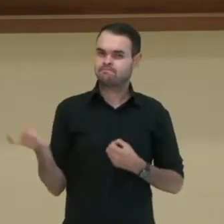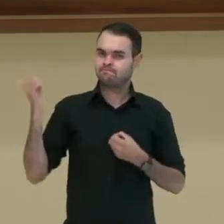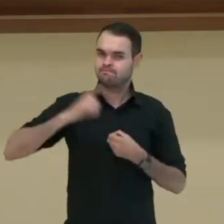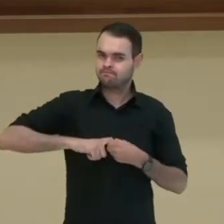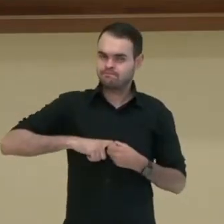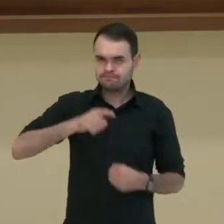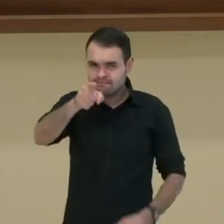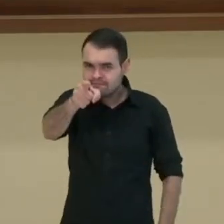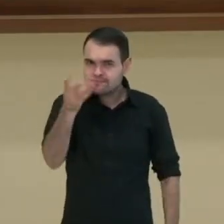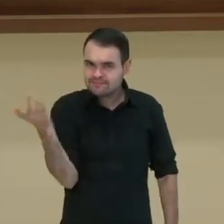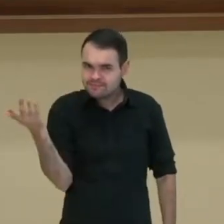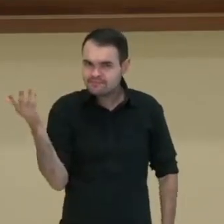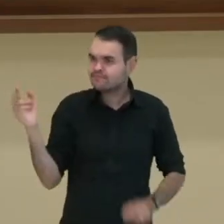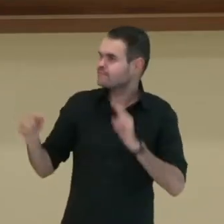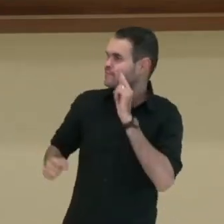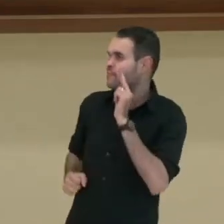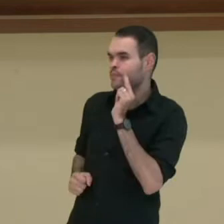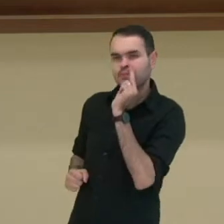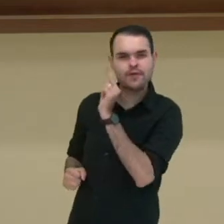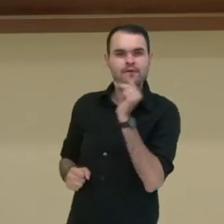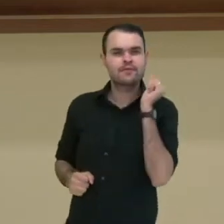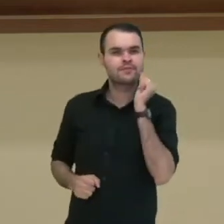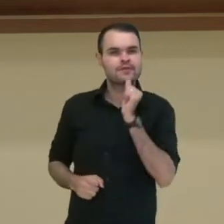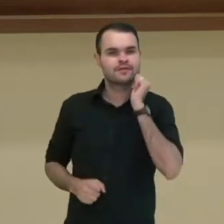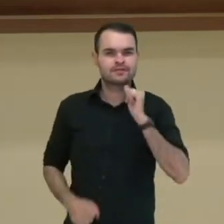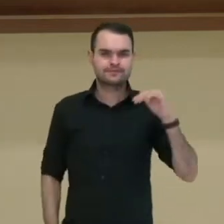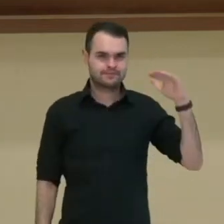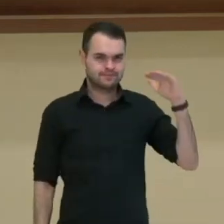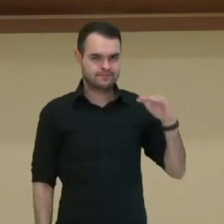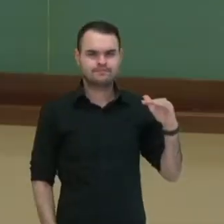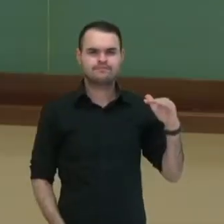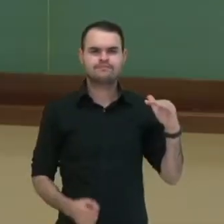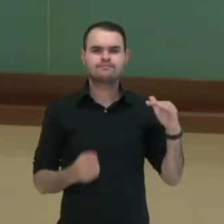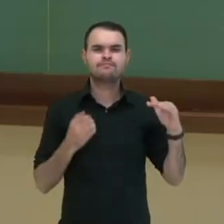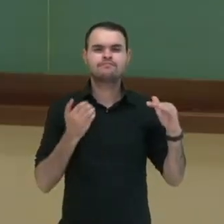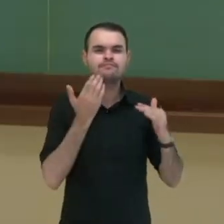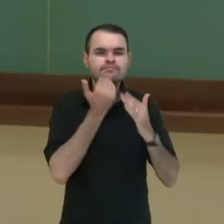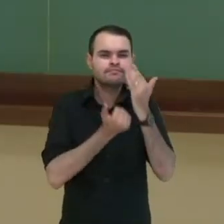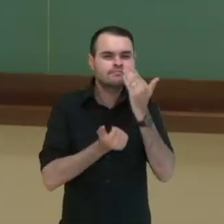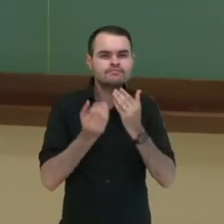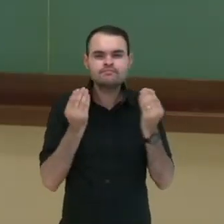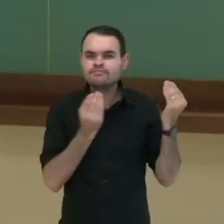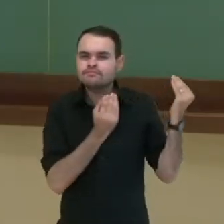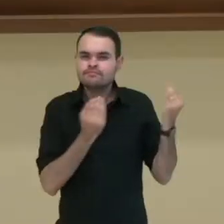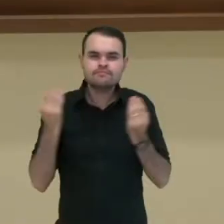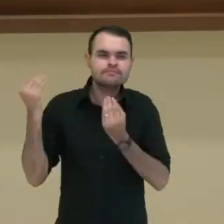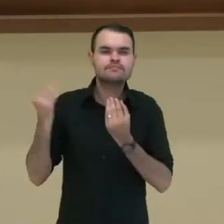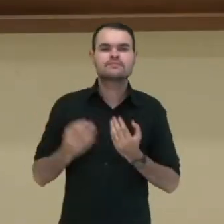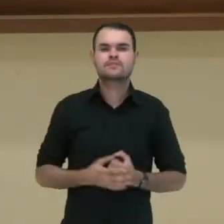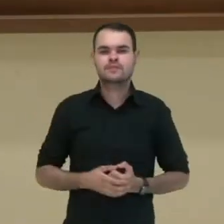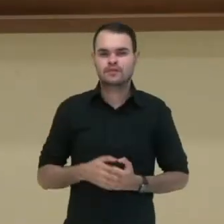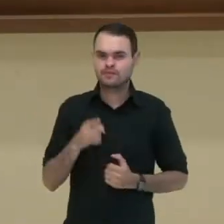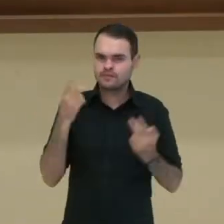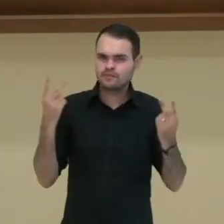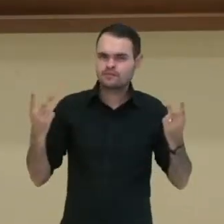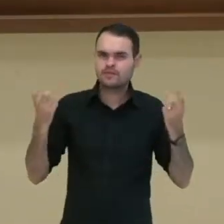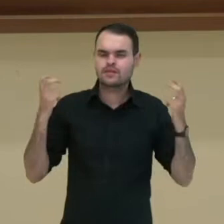Voltei, e aí, observando essa garotinha aqui, se deliciando com essa melancia, o que você